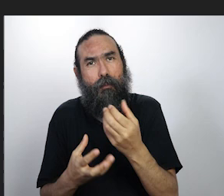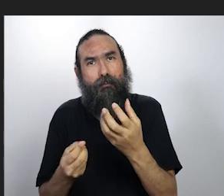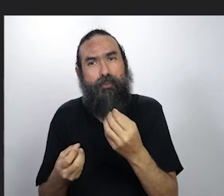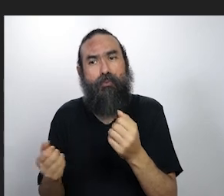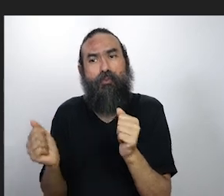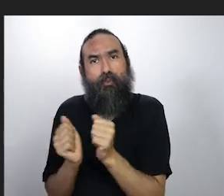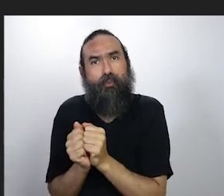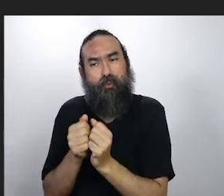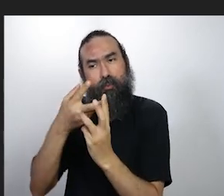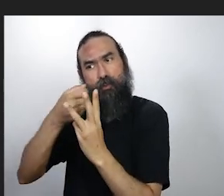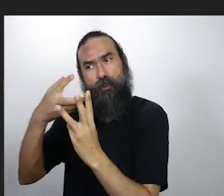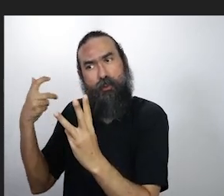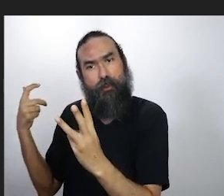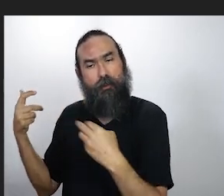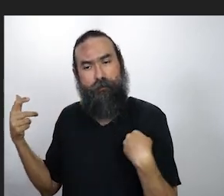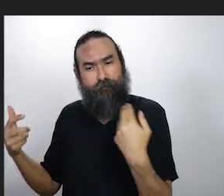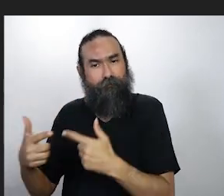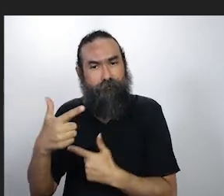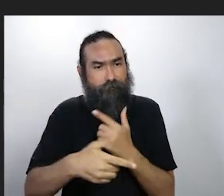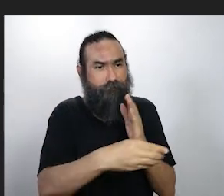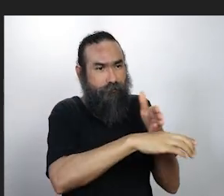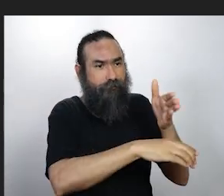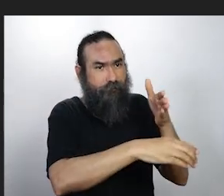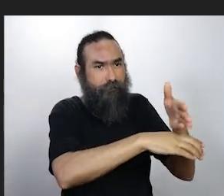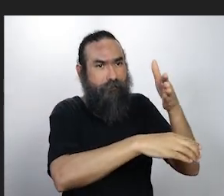O encontro começou em